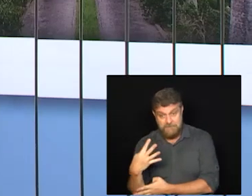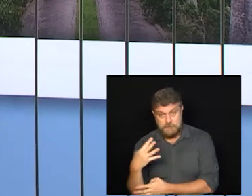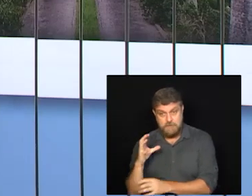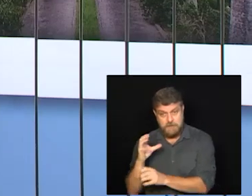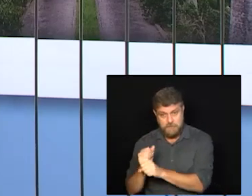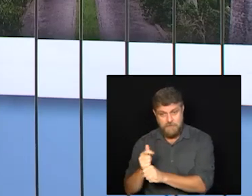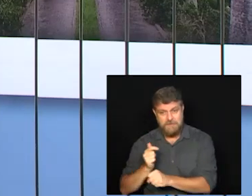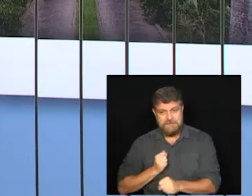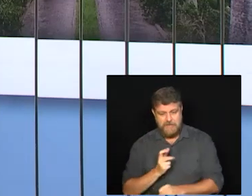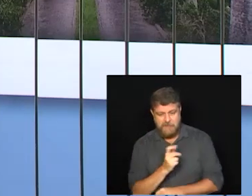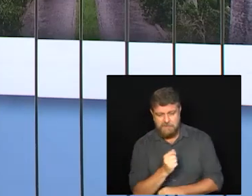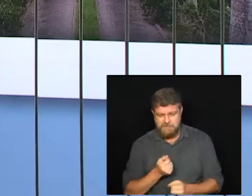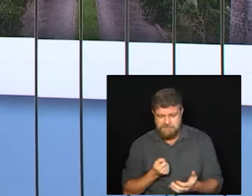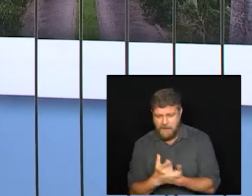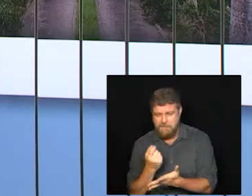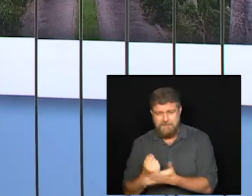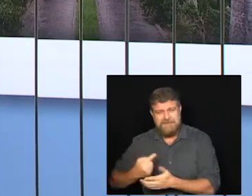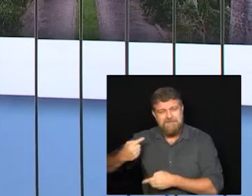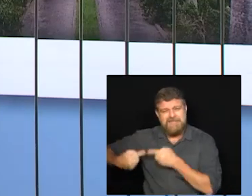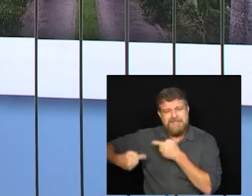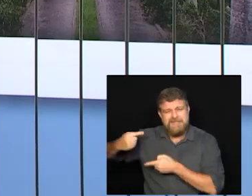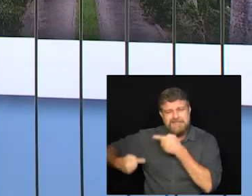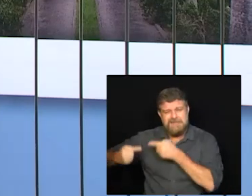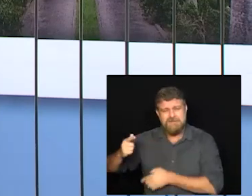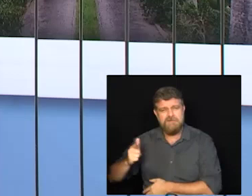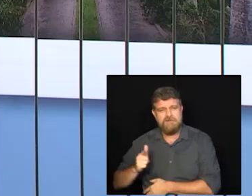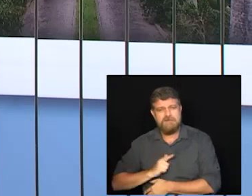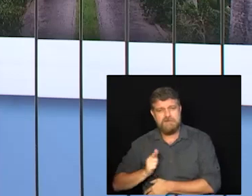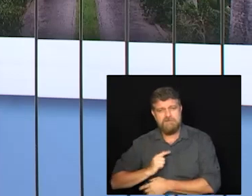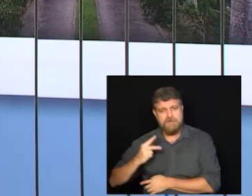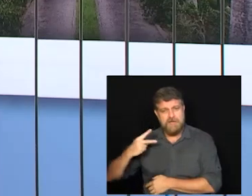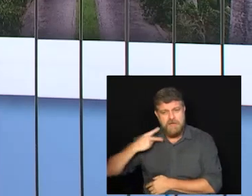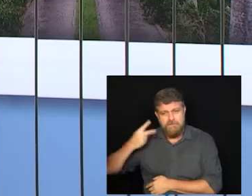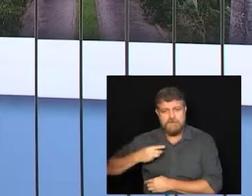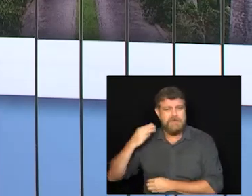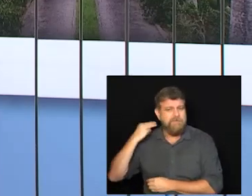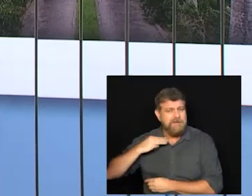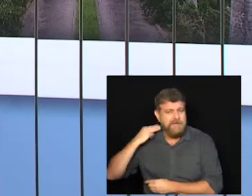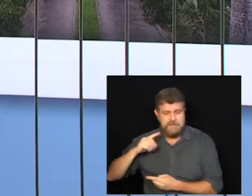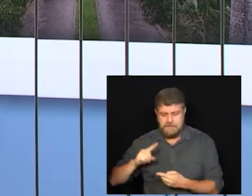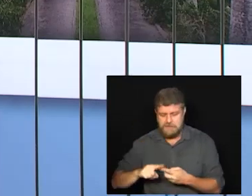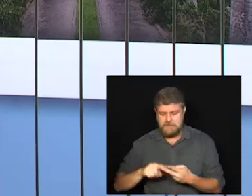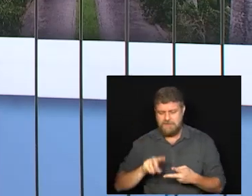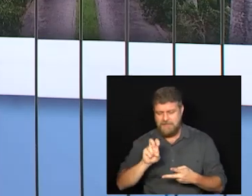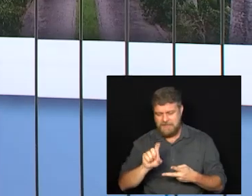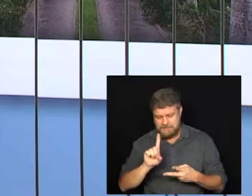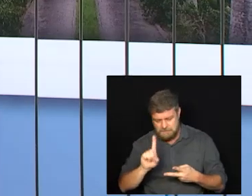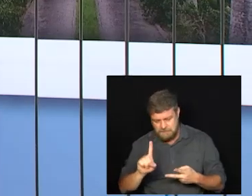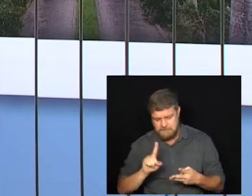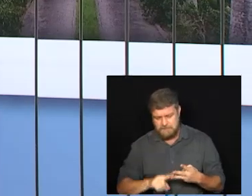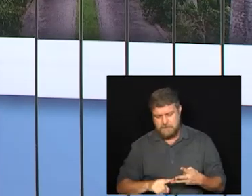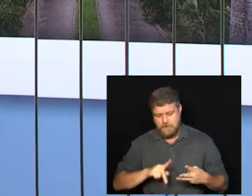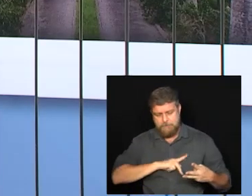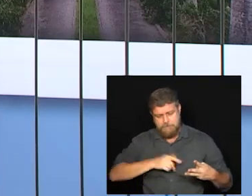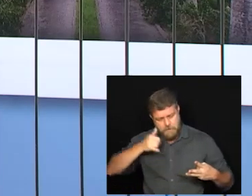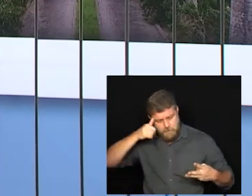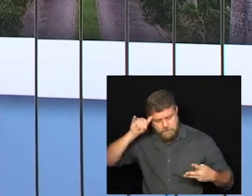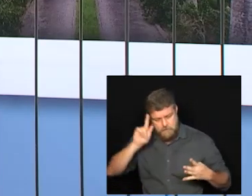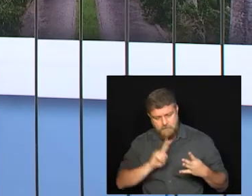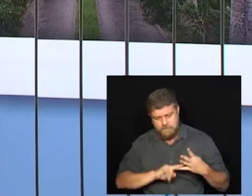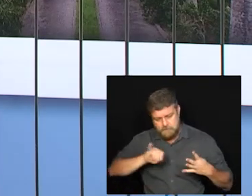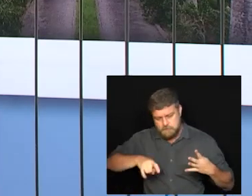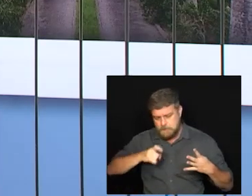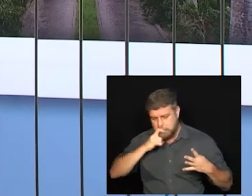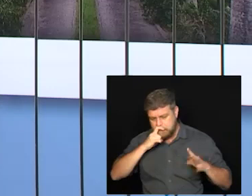Muita discussão durante esse projeto. Olha, nós tivemos aí vereadores Mariana Conte, Edson Ribeiro, Paulo Búfalo, Jorge